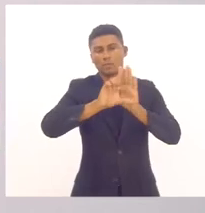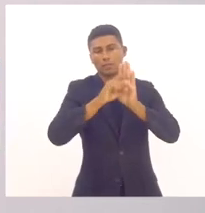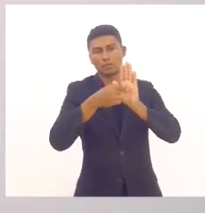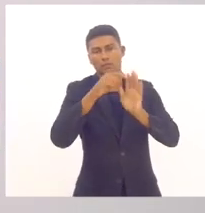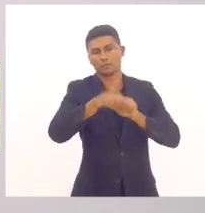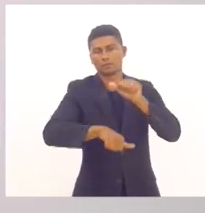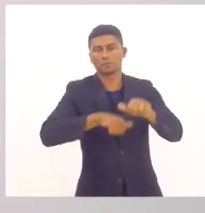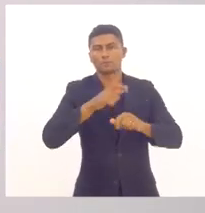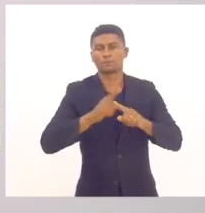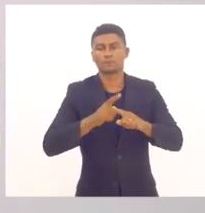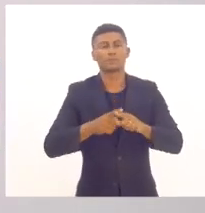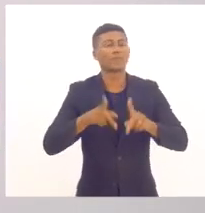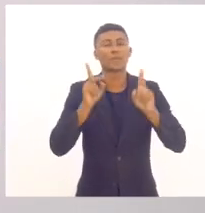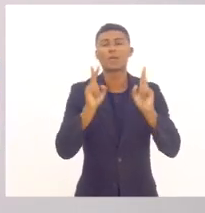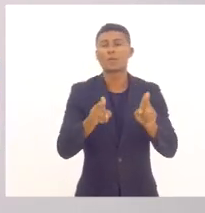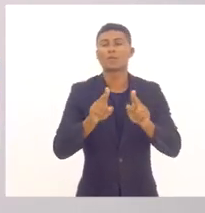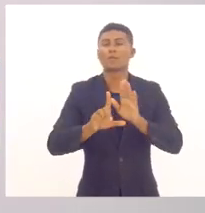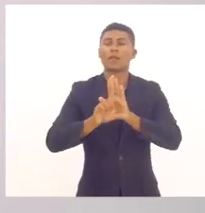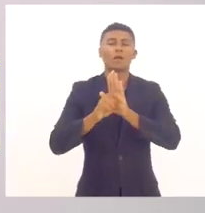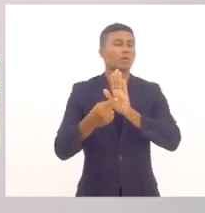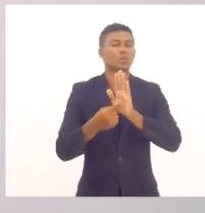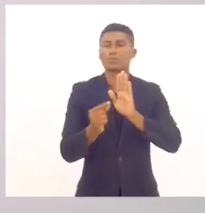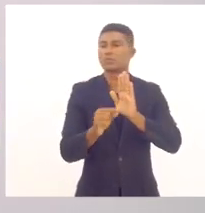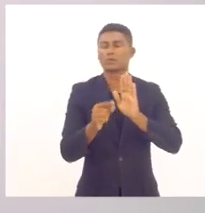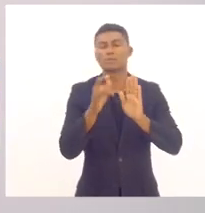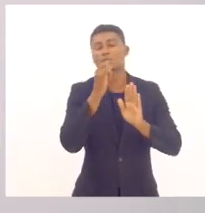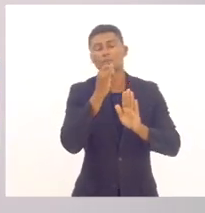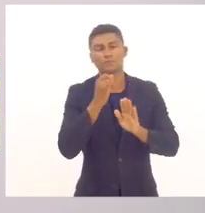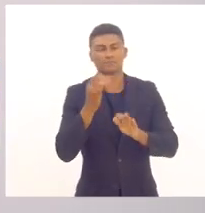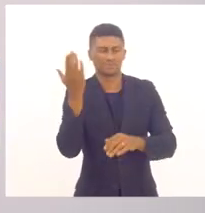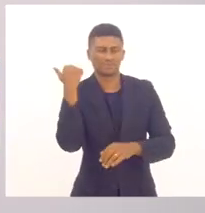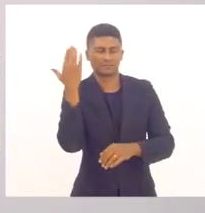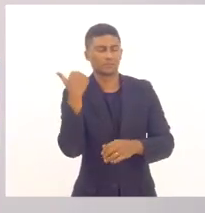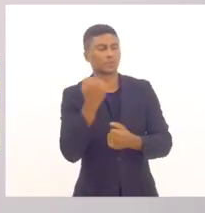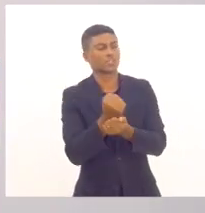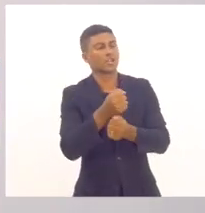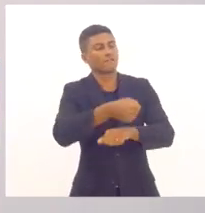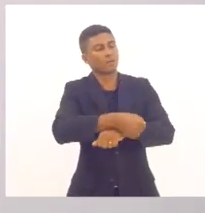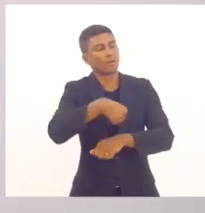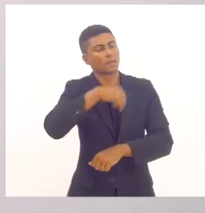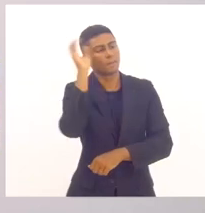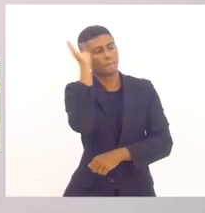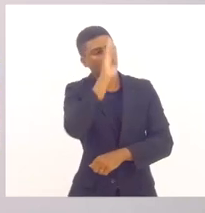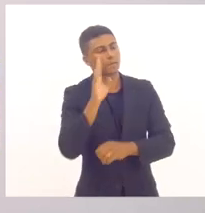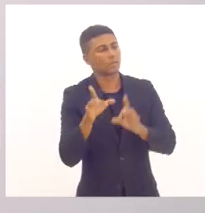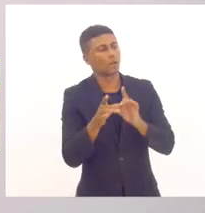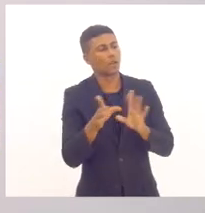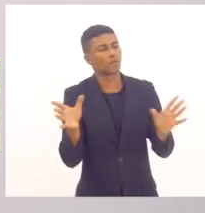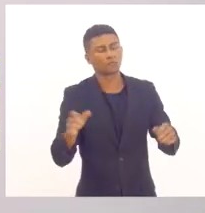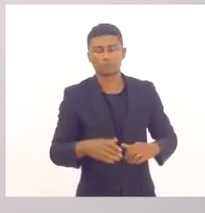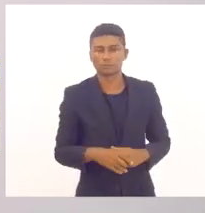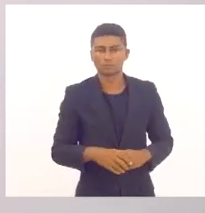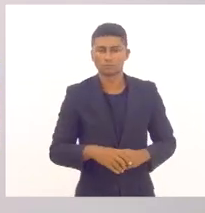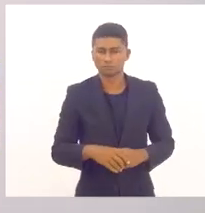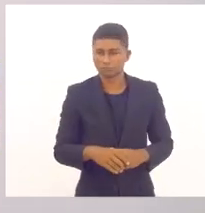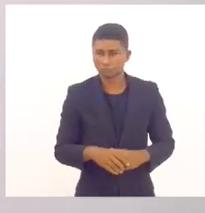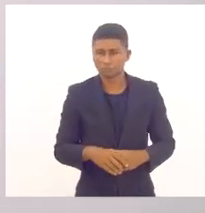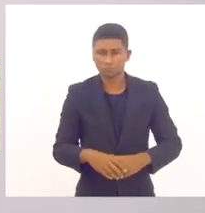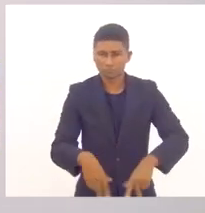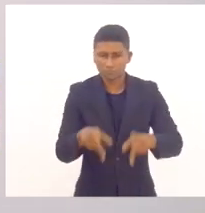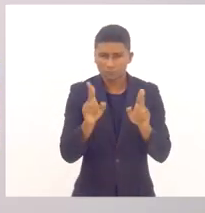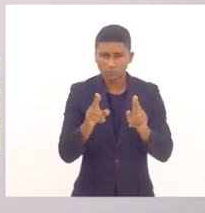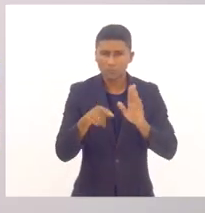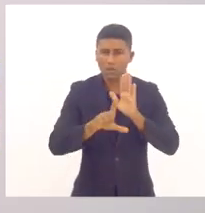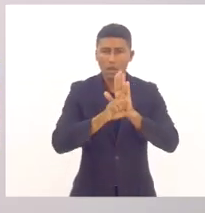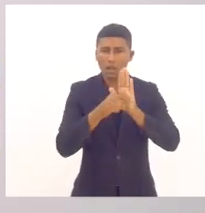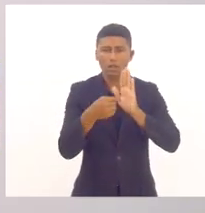artigo, é igual a Lei Áurea, declara extinta a escravidão no Brasil, ponto. Essa é a lei que reconheceu a capoeira como patrimônio cultural